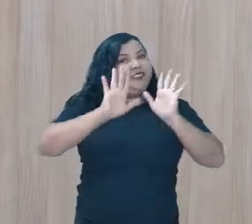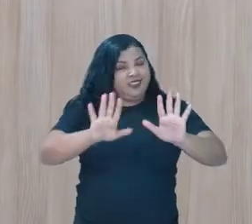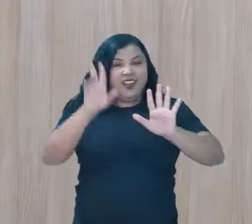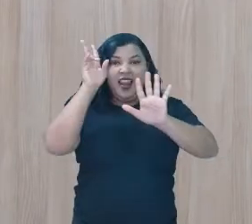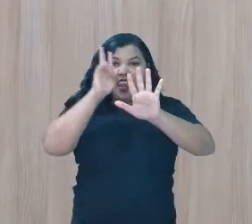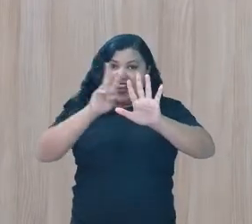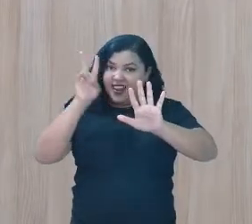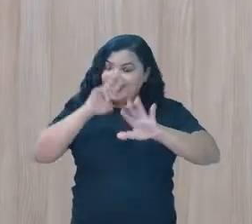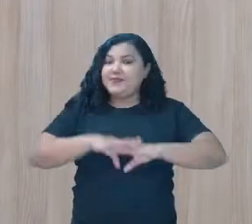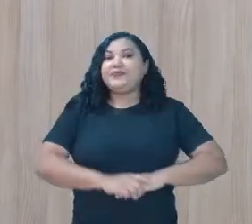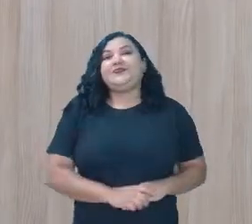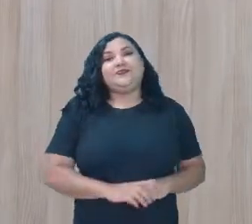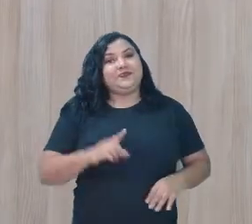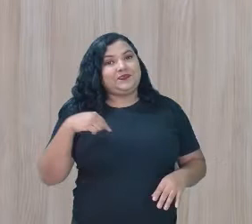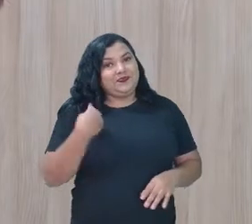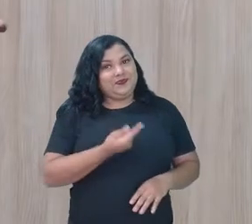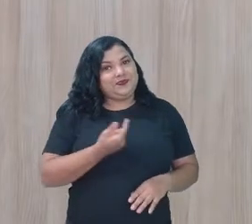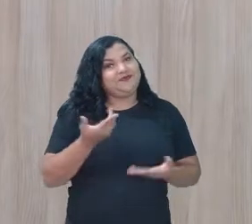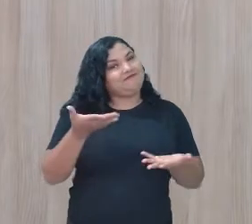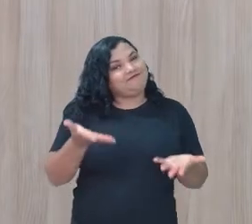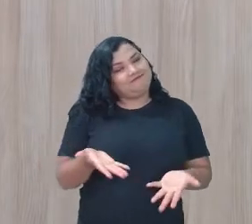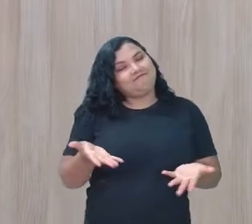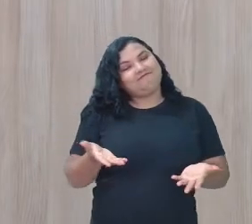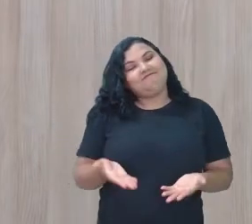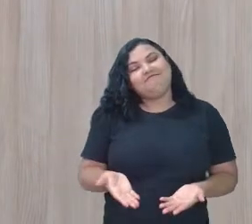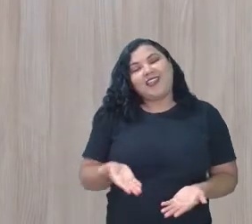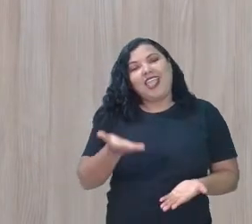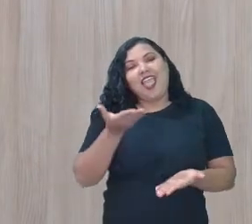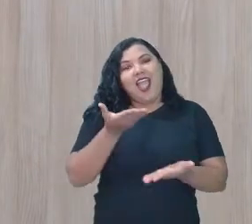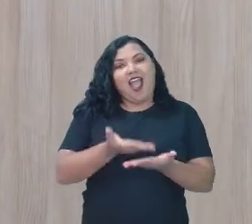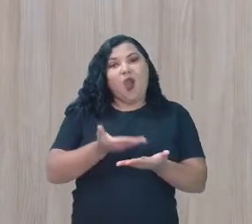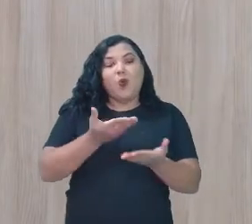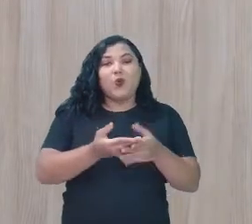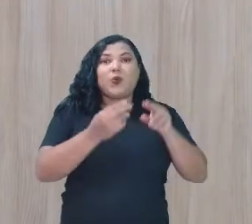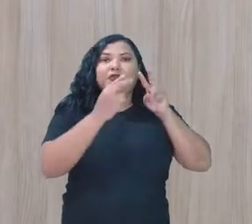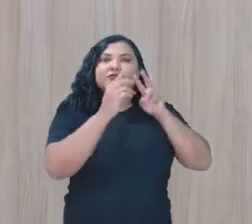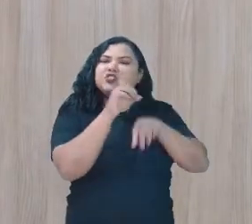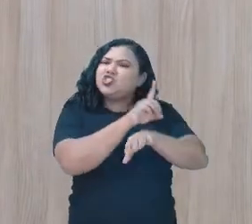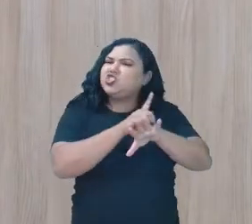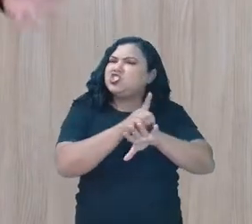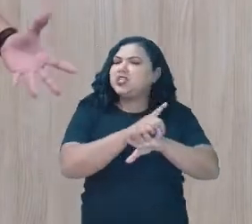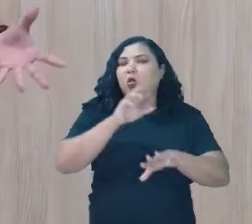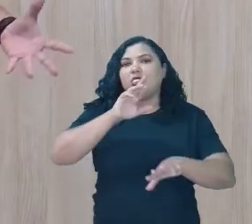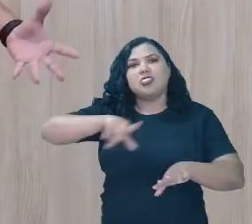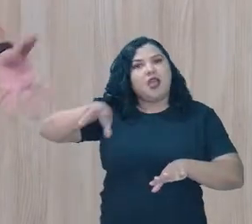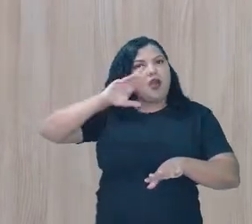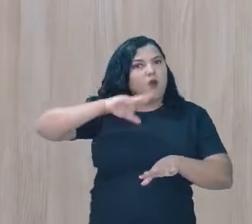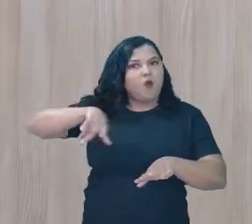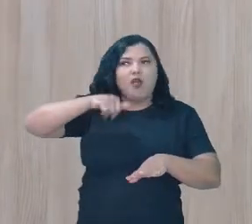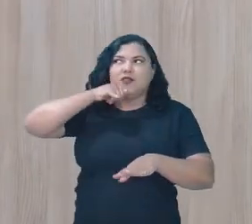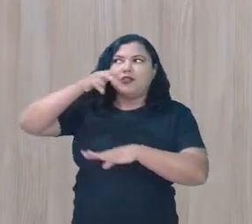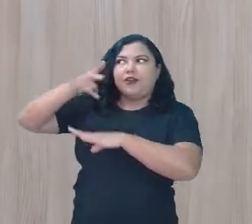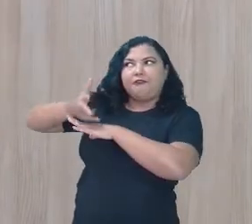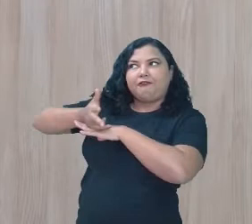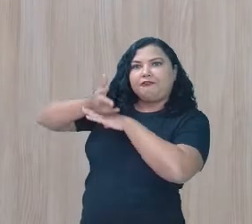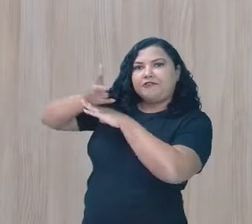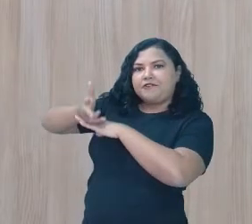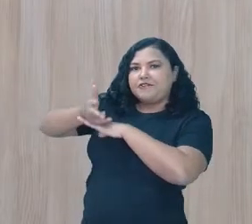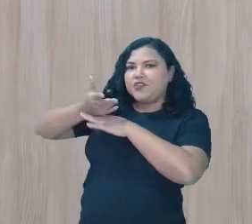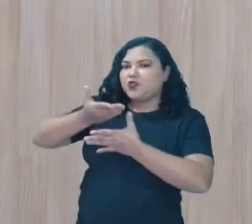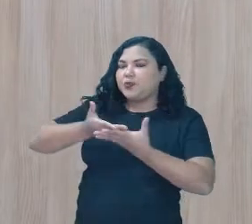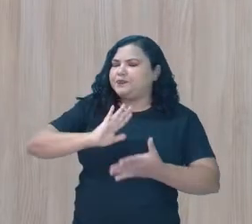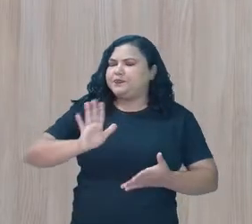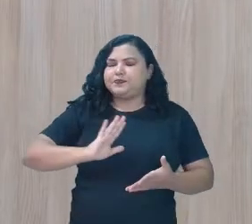Lembre-se, estamos falando aqui de uma escola com aulas digitais, certo? Não são videoaulas, tá? São